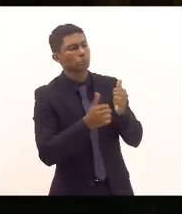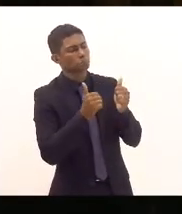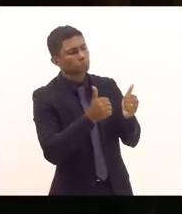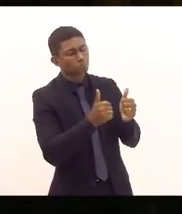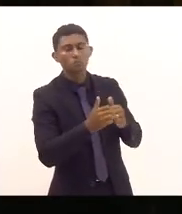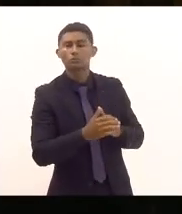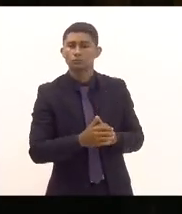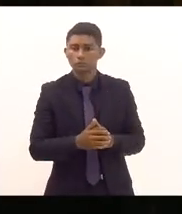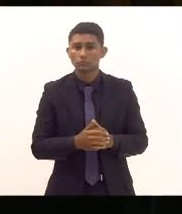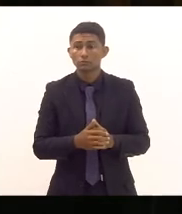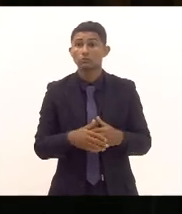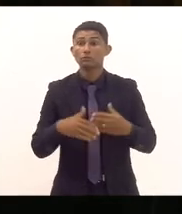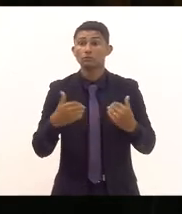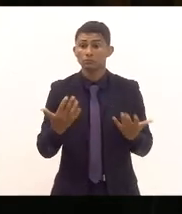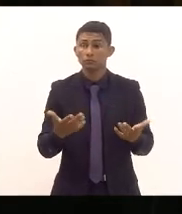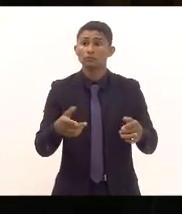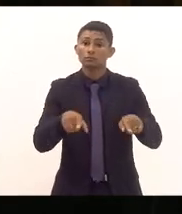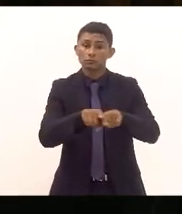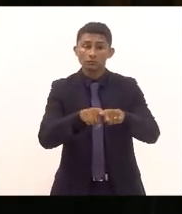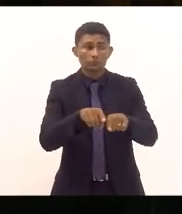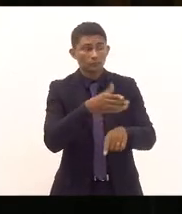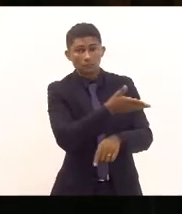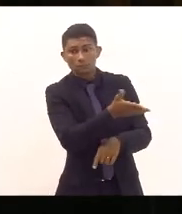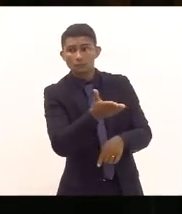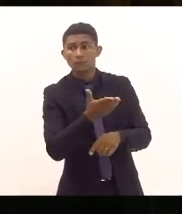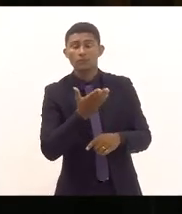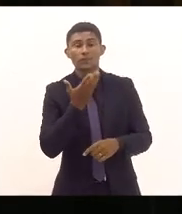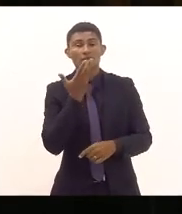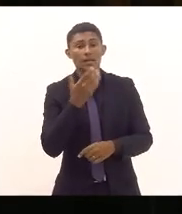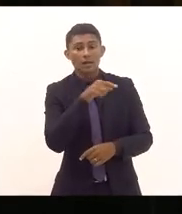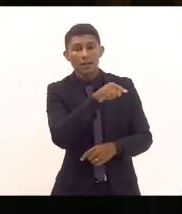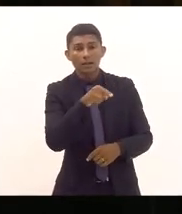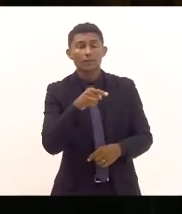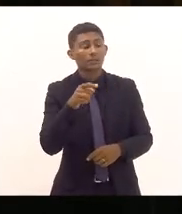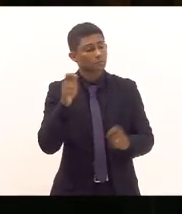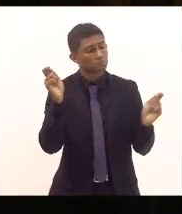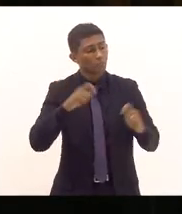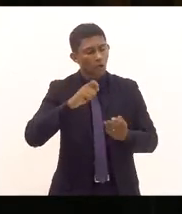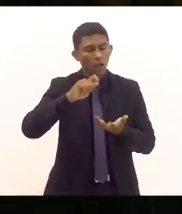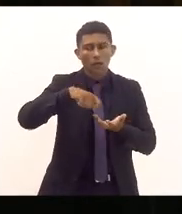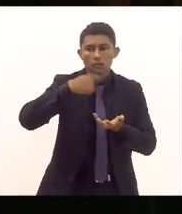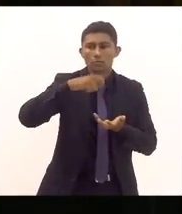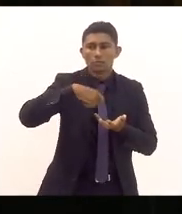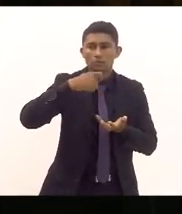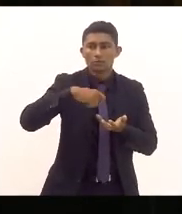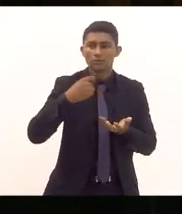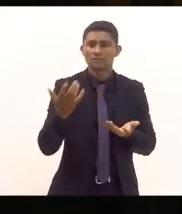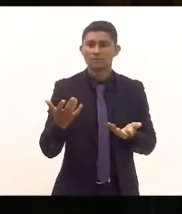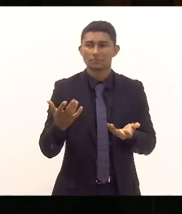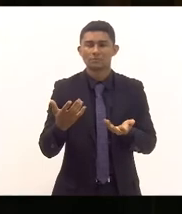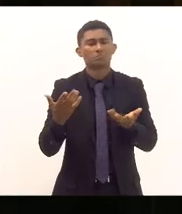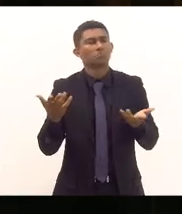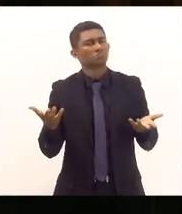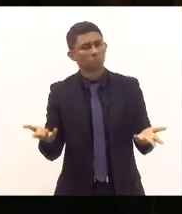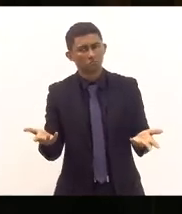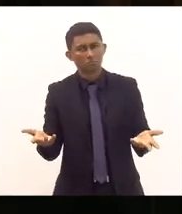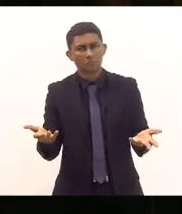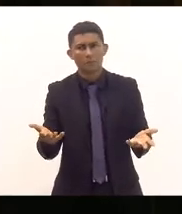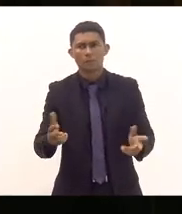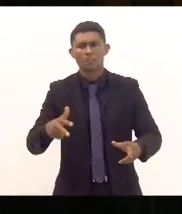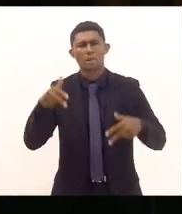vezes capaz de suprir essas crianças com a única alimentação do dia pois bem Independente de qualquer